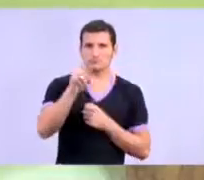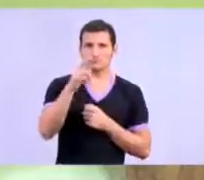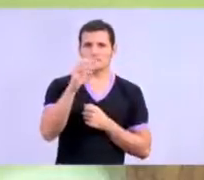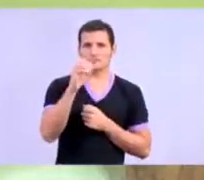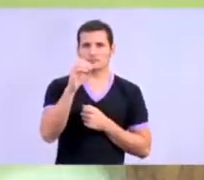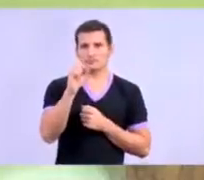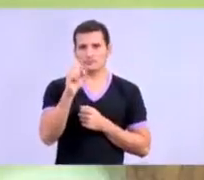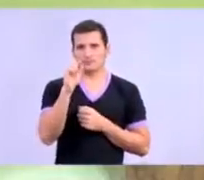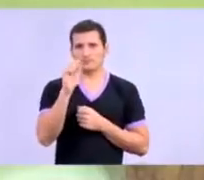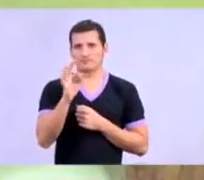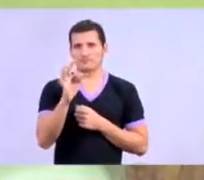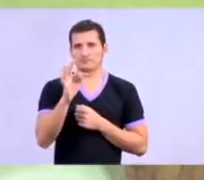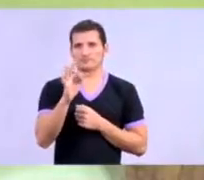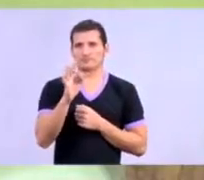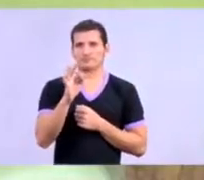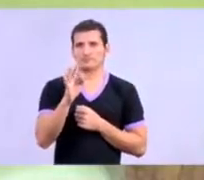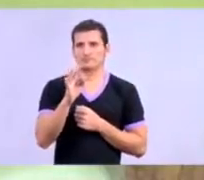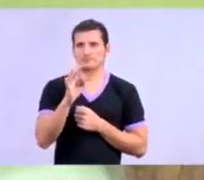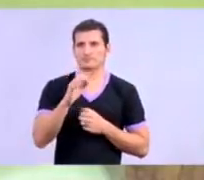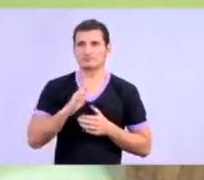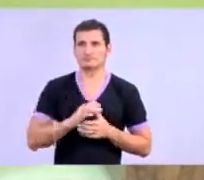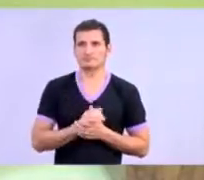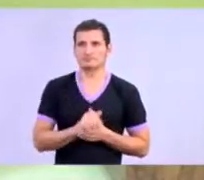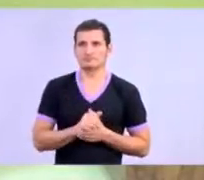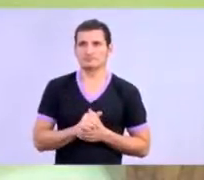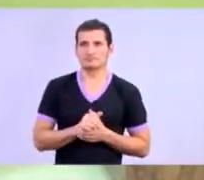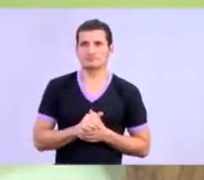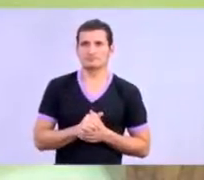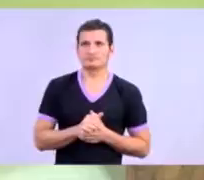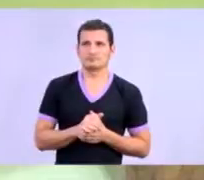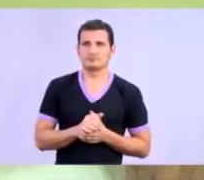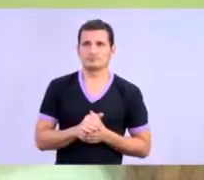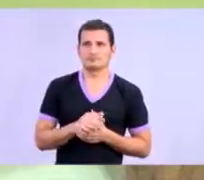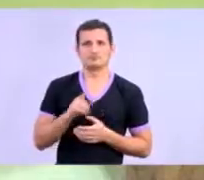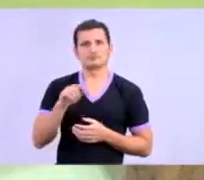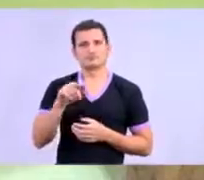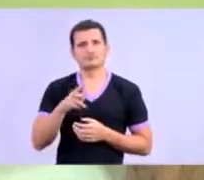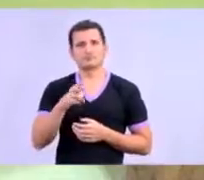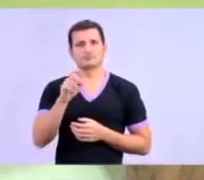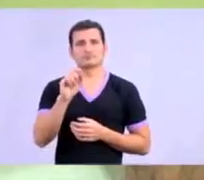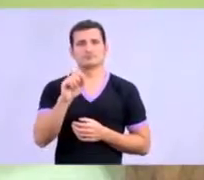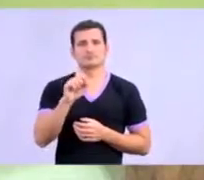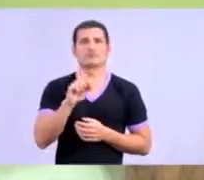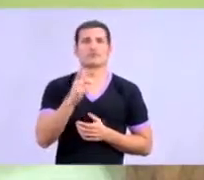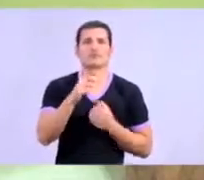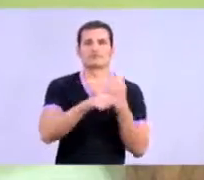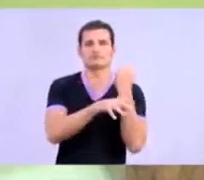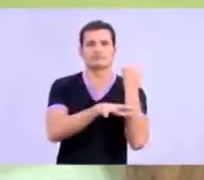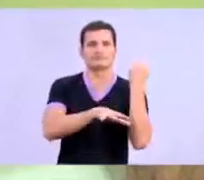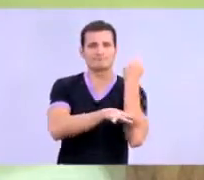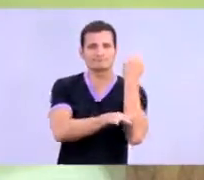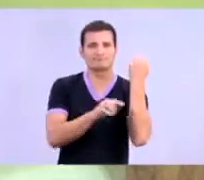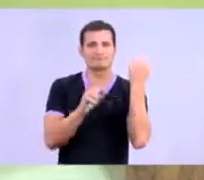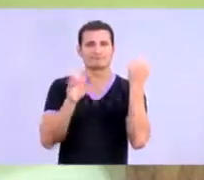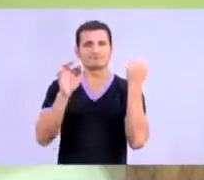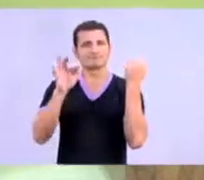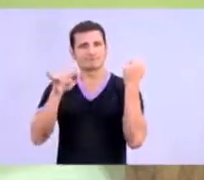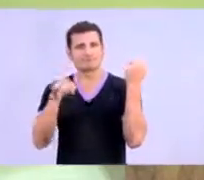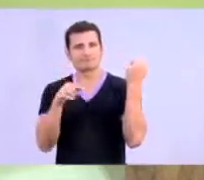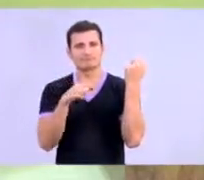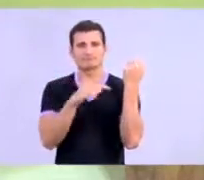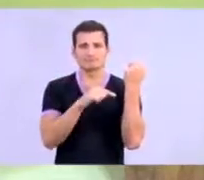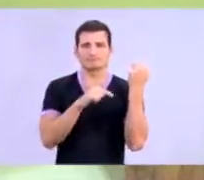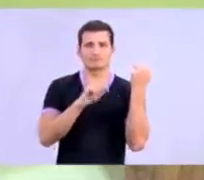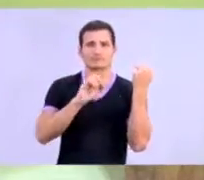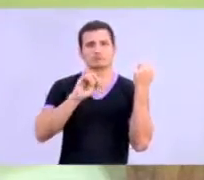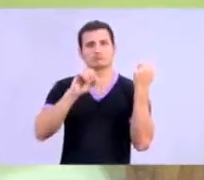em host, é sempre o dispositivo final. Como o professor falou, o host pode ser tanto quem manda